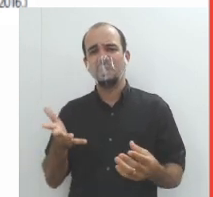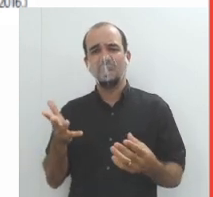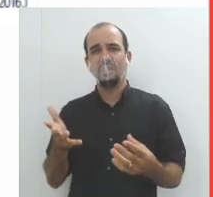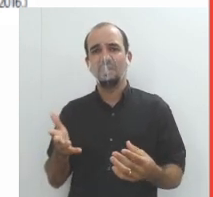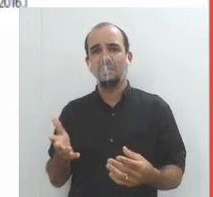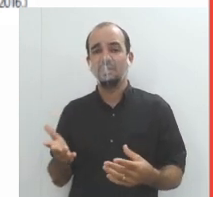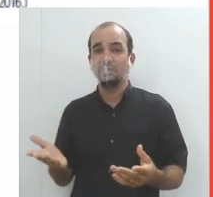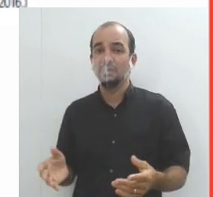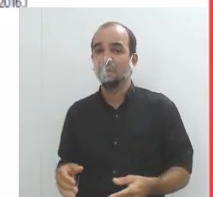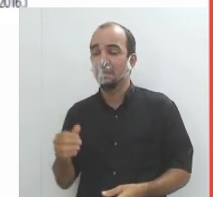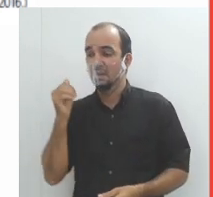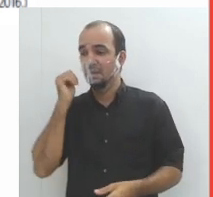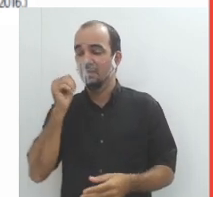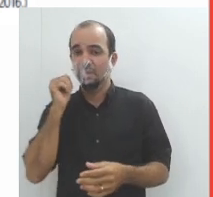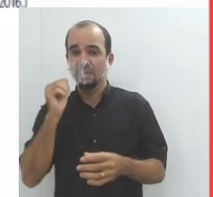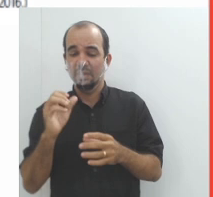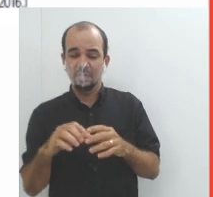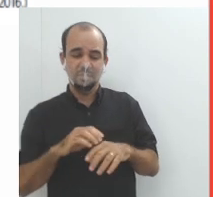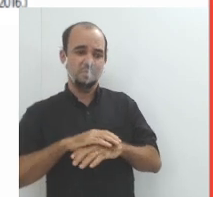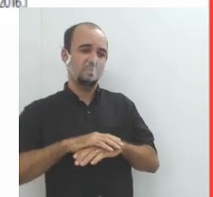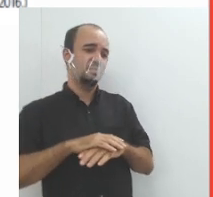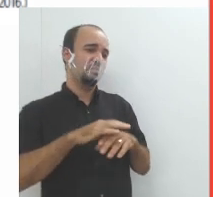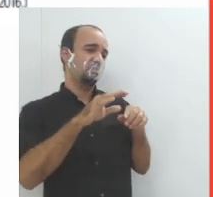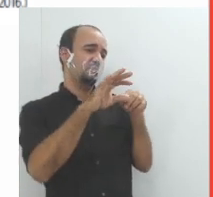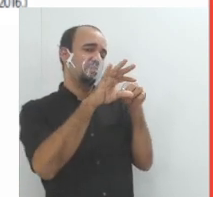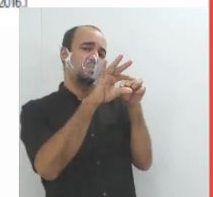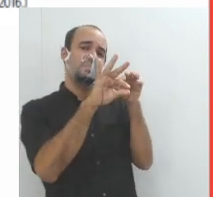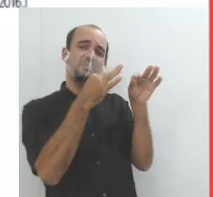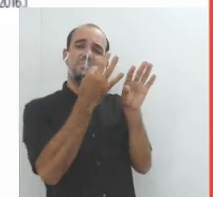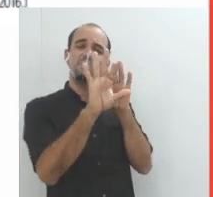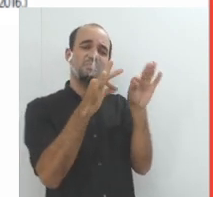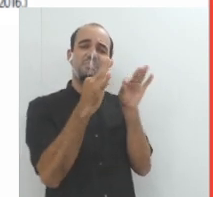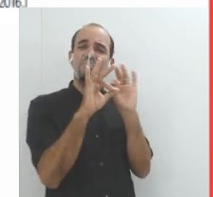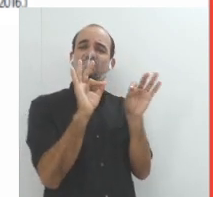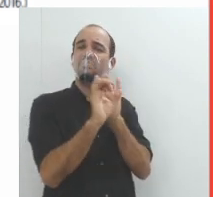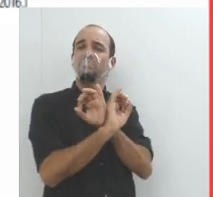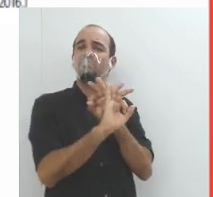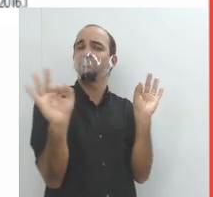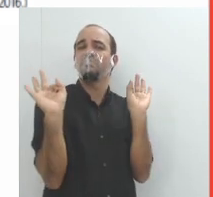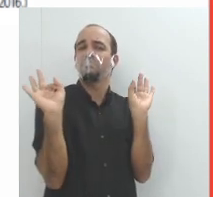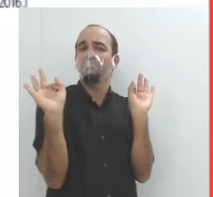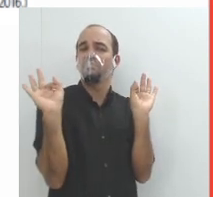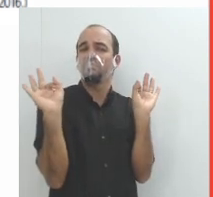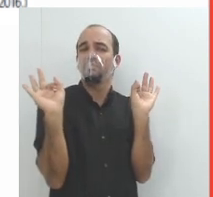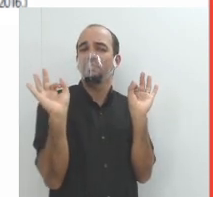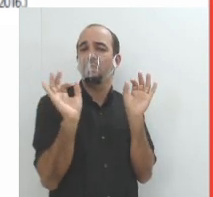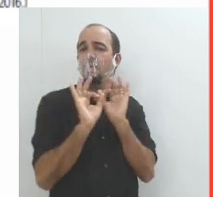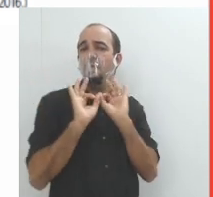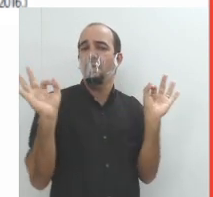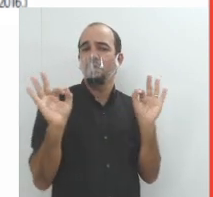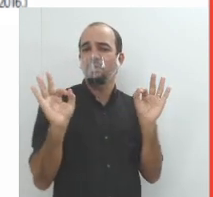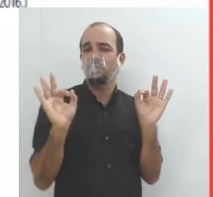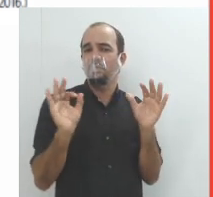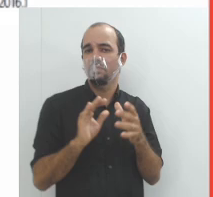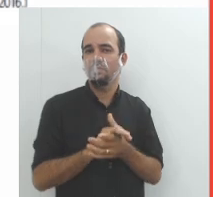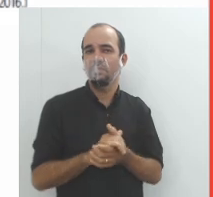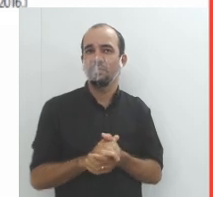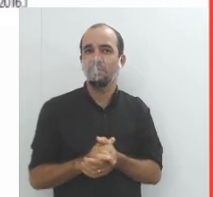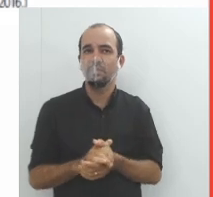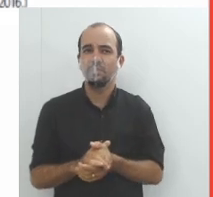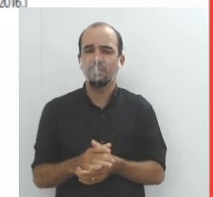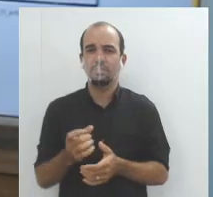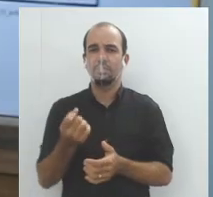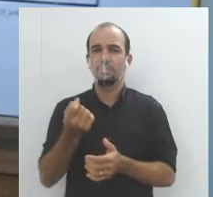olha, pega o papel, pica e diz: ótimo. Né? Então, eu marquei aí nessa